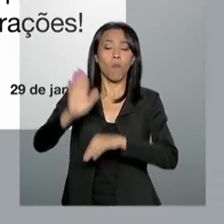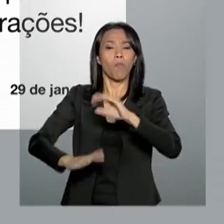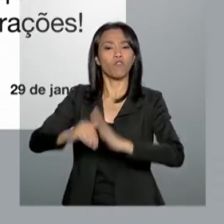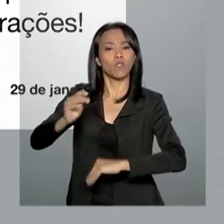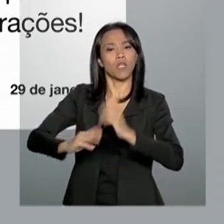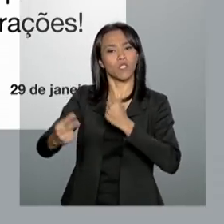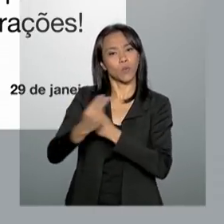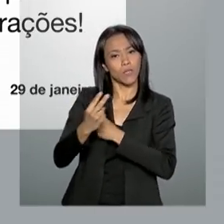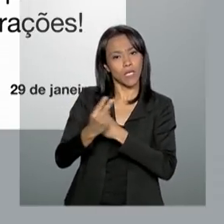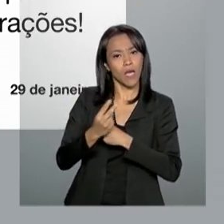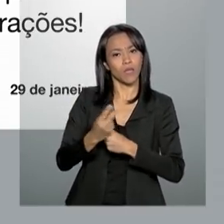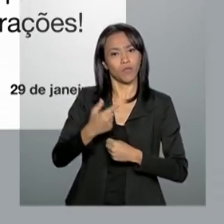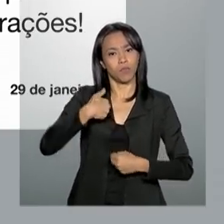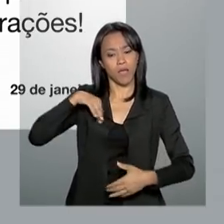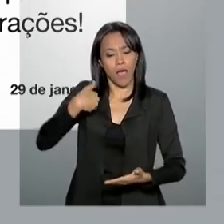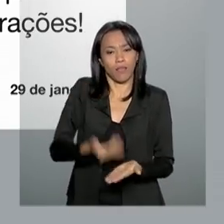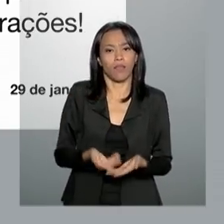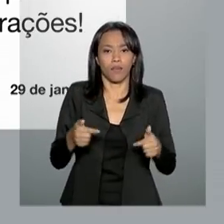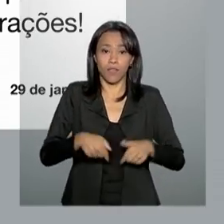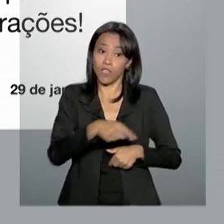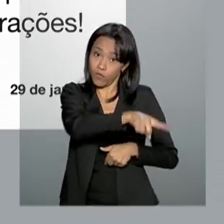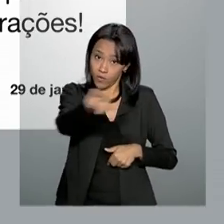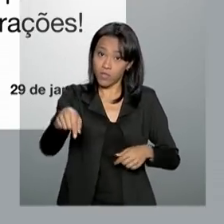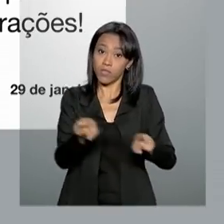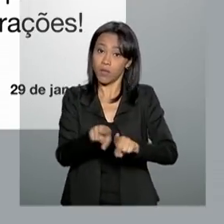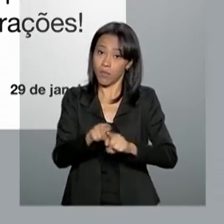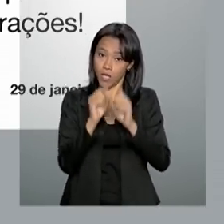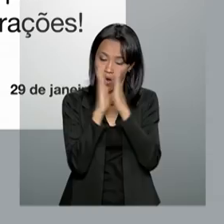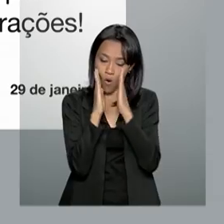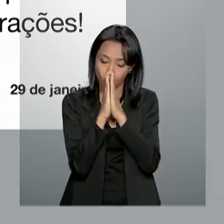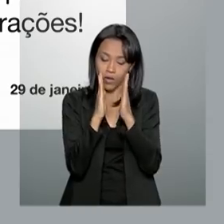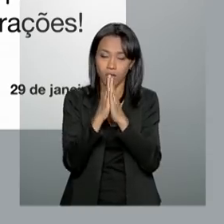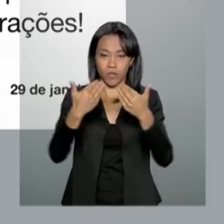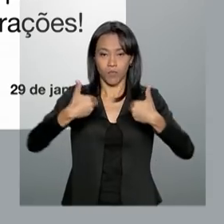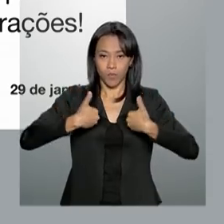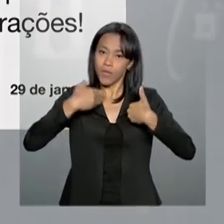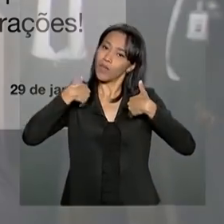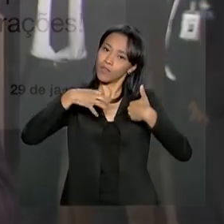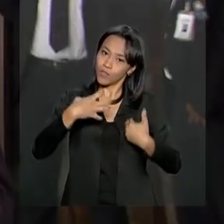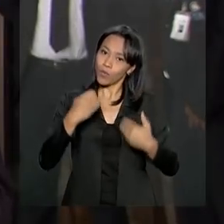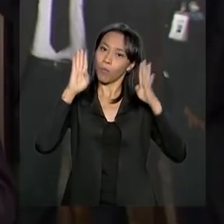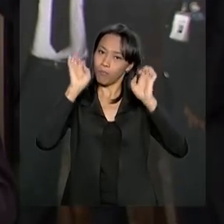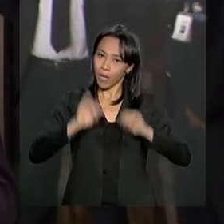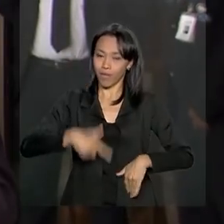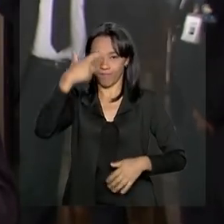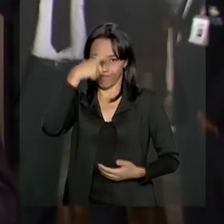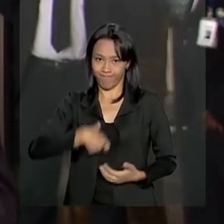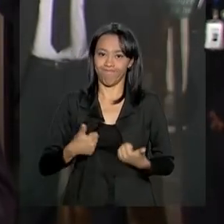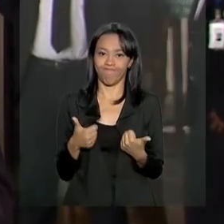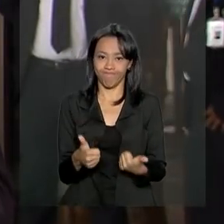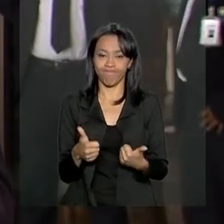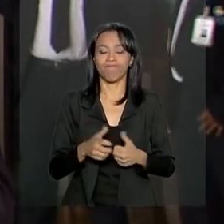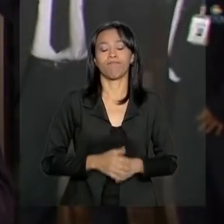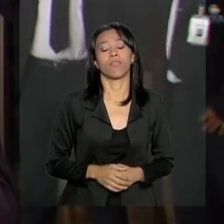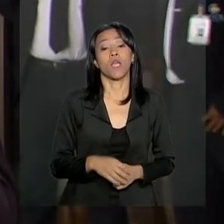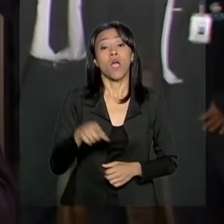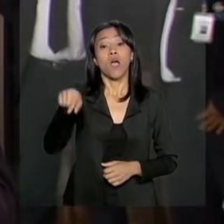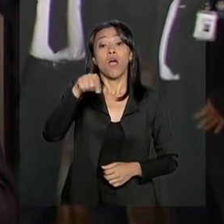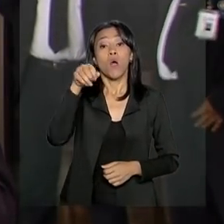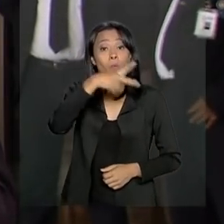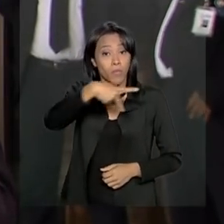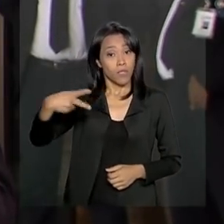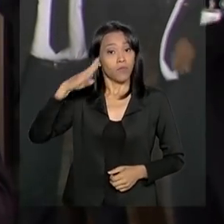até aqui e a vocês todos pelas orações. Estou bem." O presidente tem recebido muito apoio